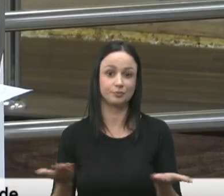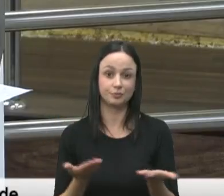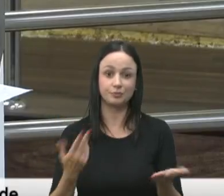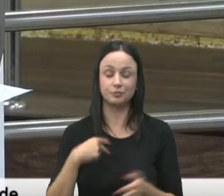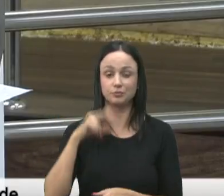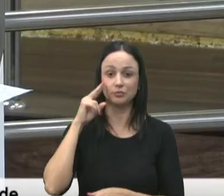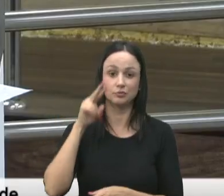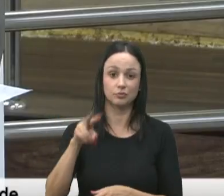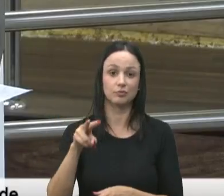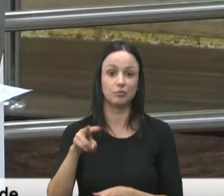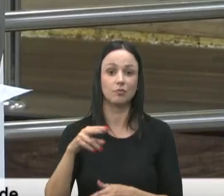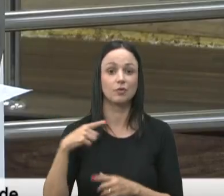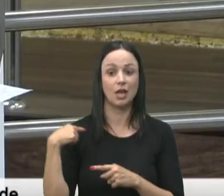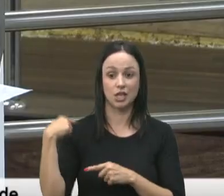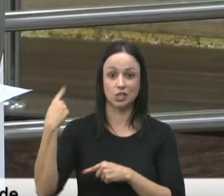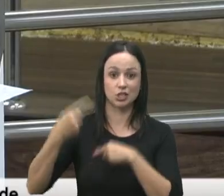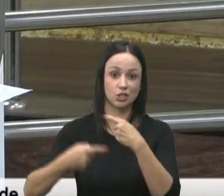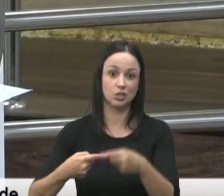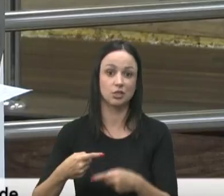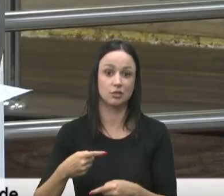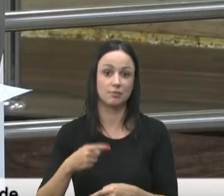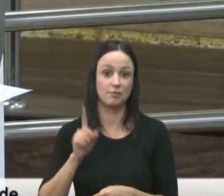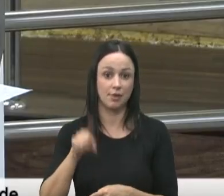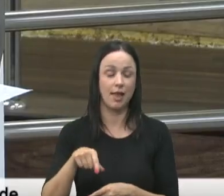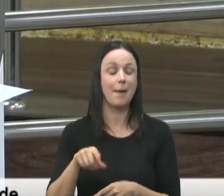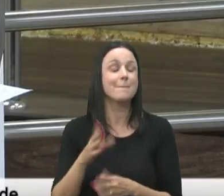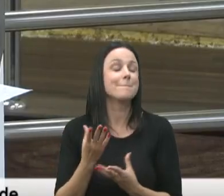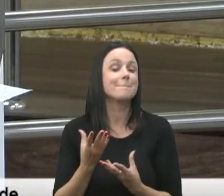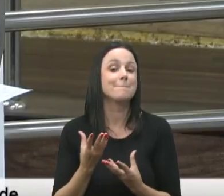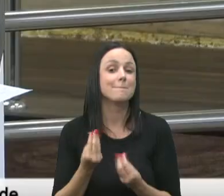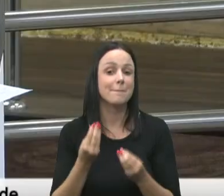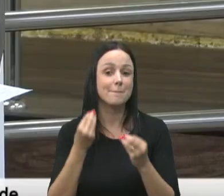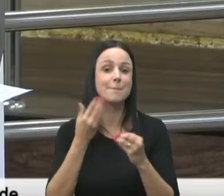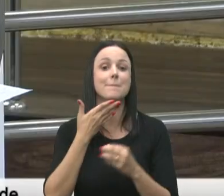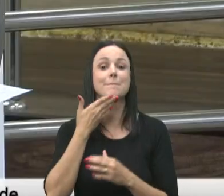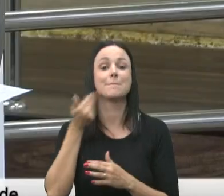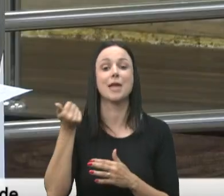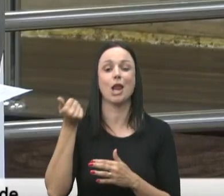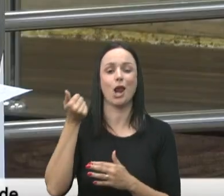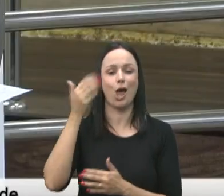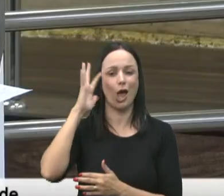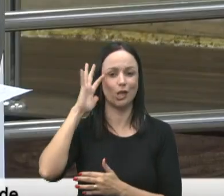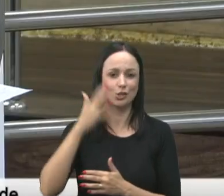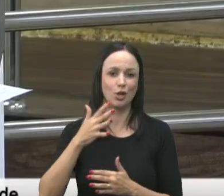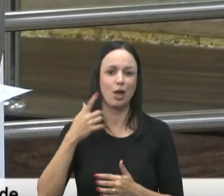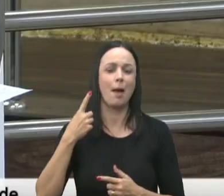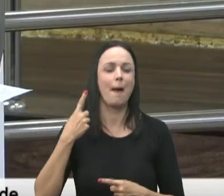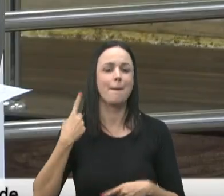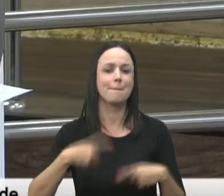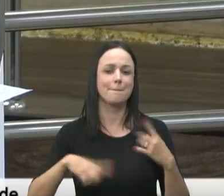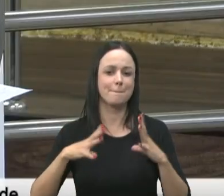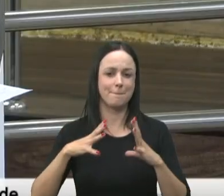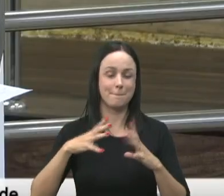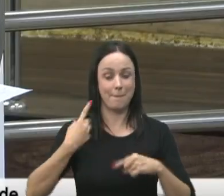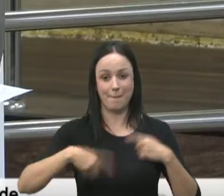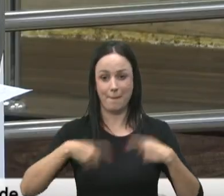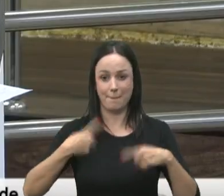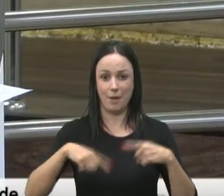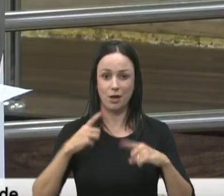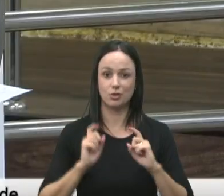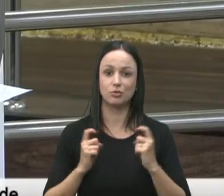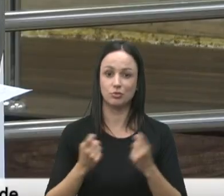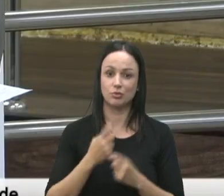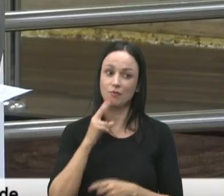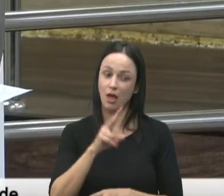que a geração posterior à minha é muito mais bem resolvida com os debates de sexualidade e gênero do que a minha, eu vejo